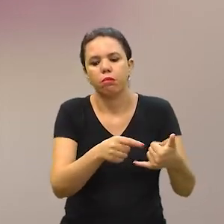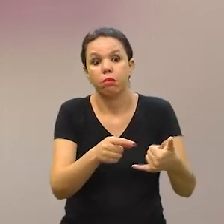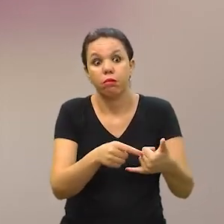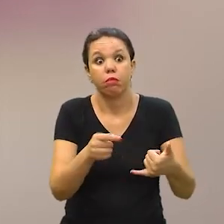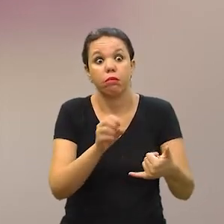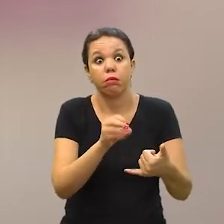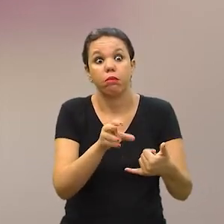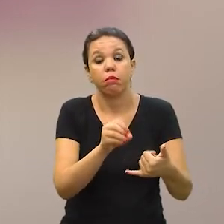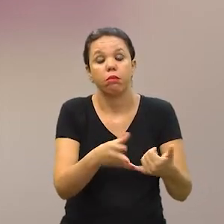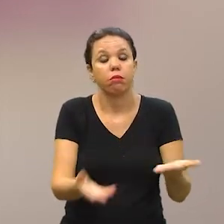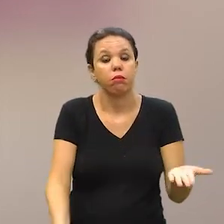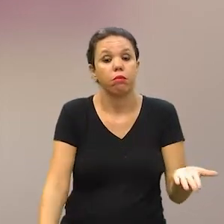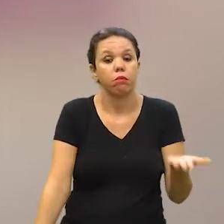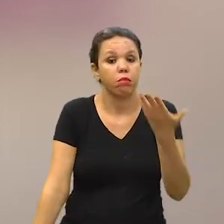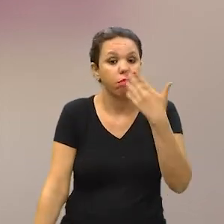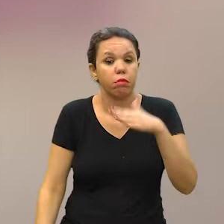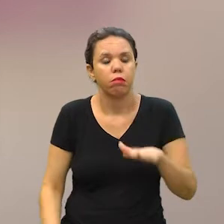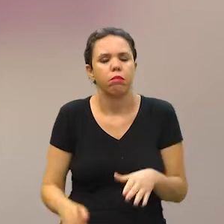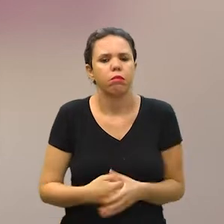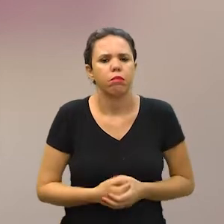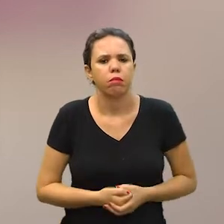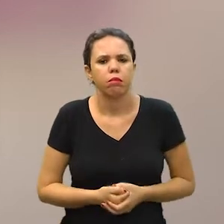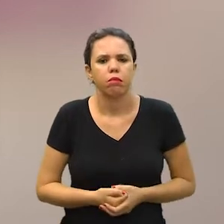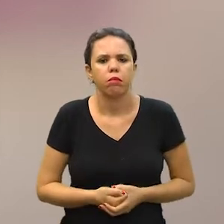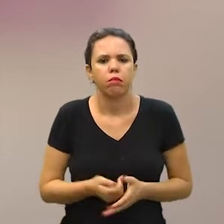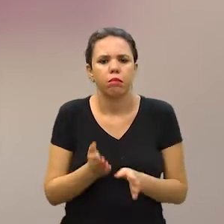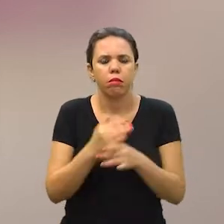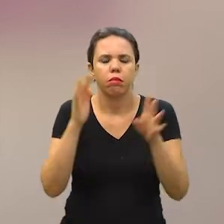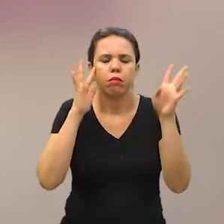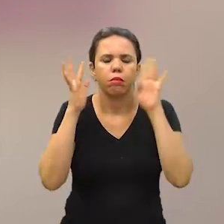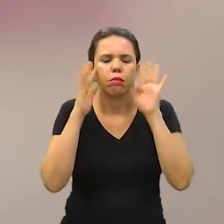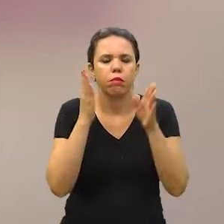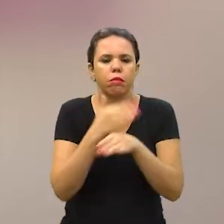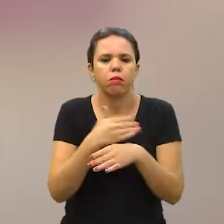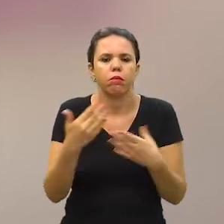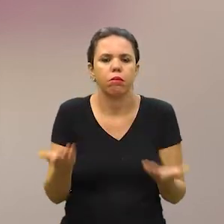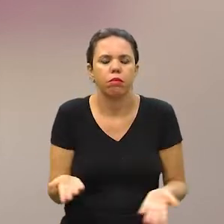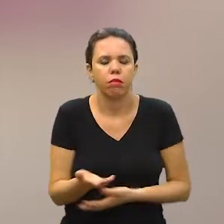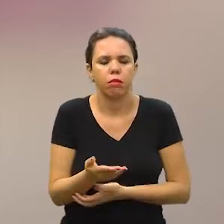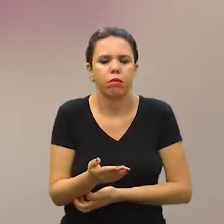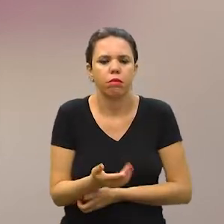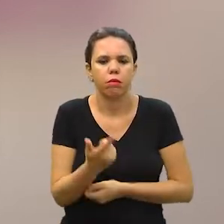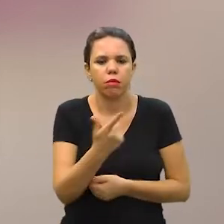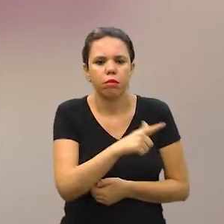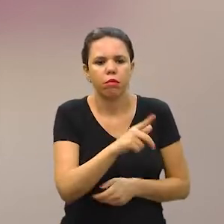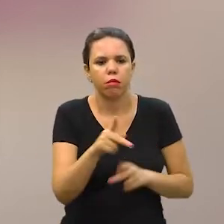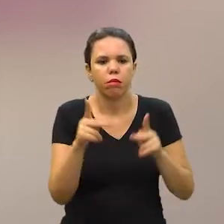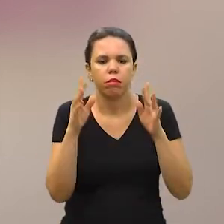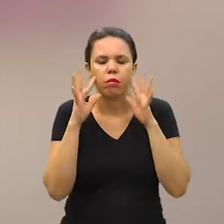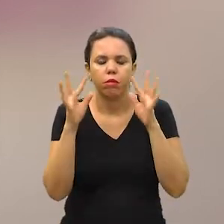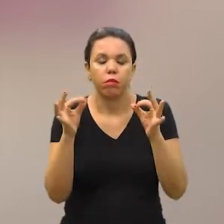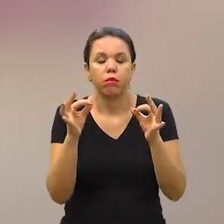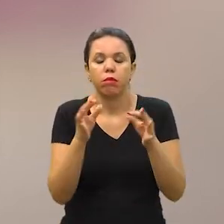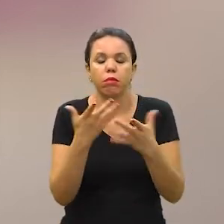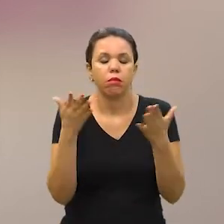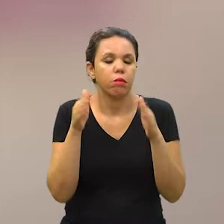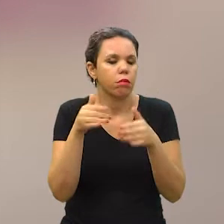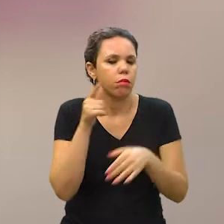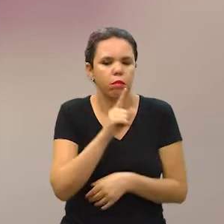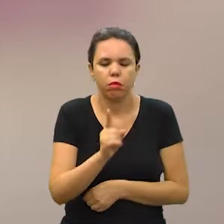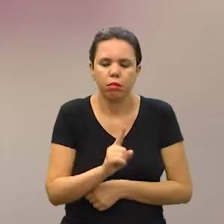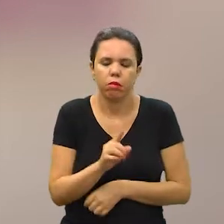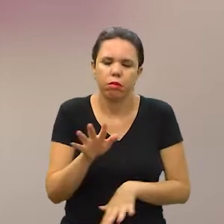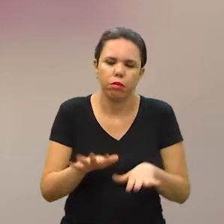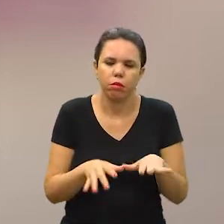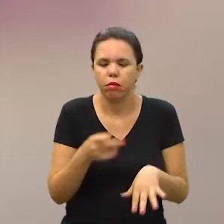celular apitando, que a criança já tem uma tendência à dispersão, né? E aí, se você deixa outros atrativos, com certeza ela não vai